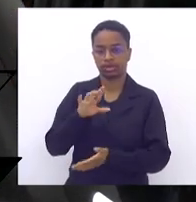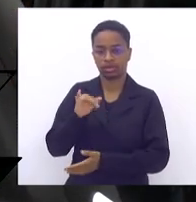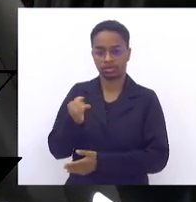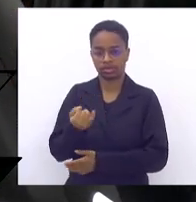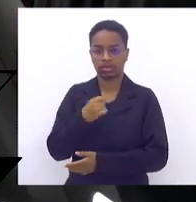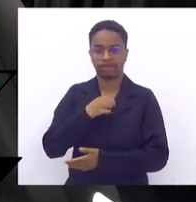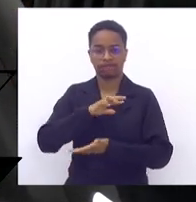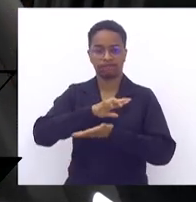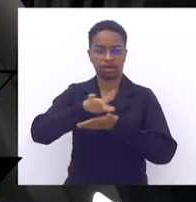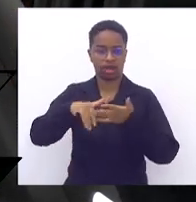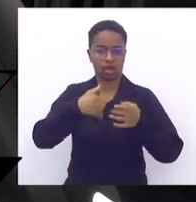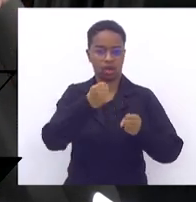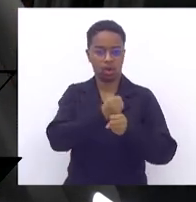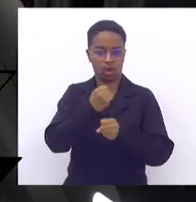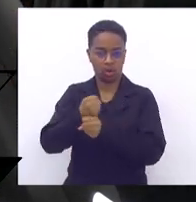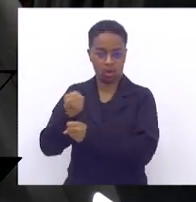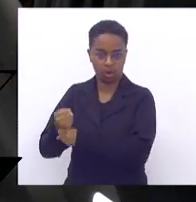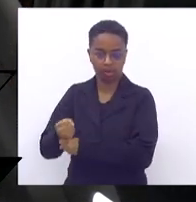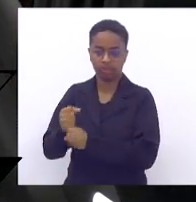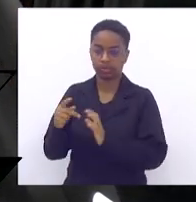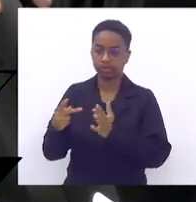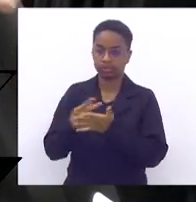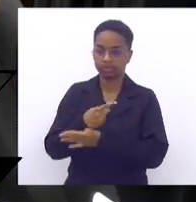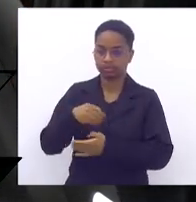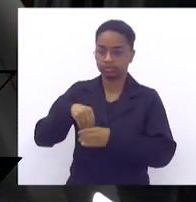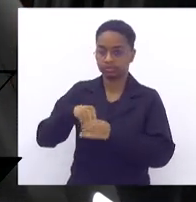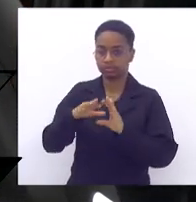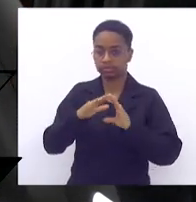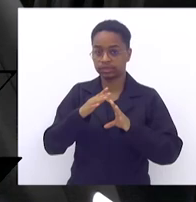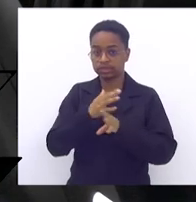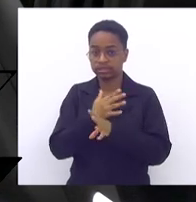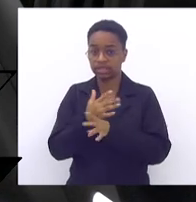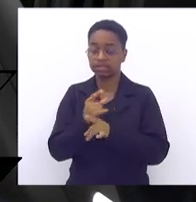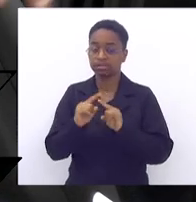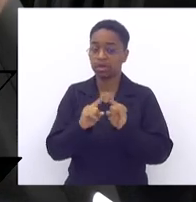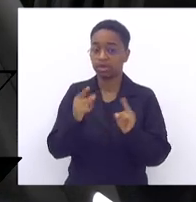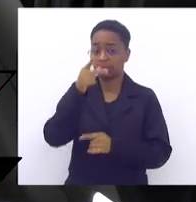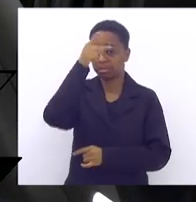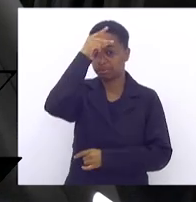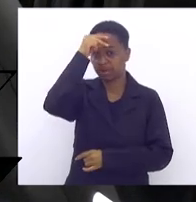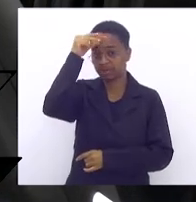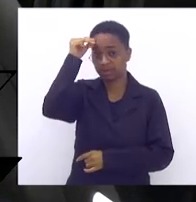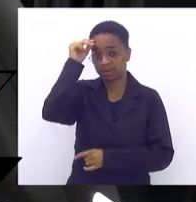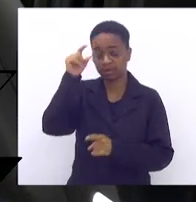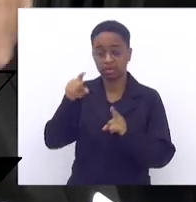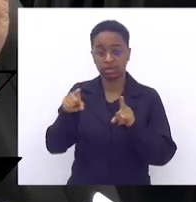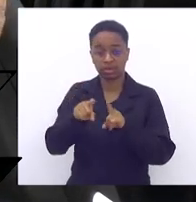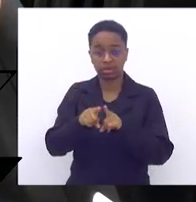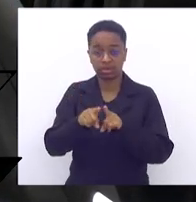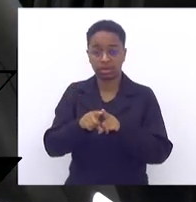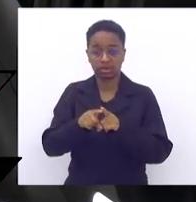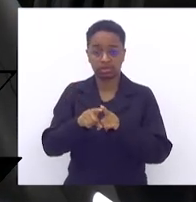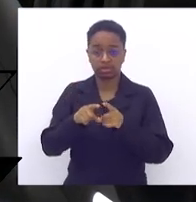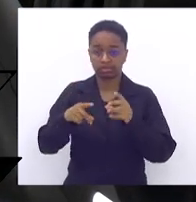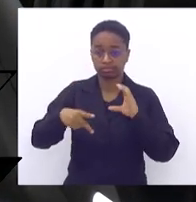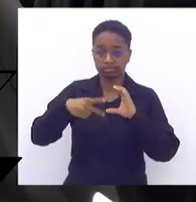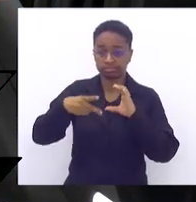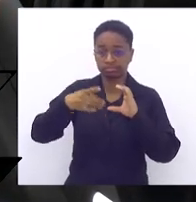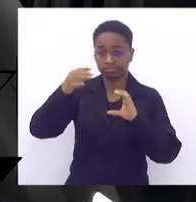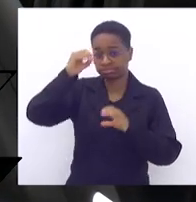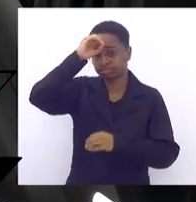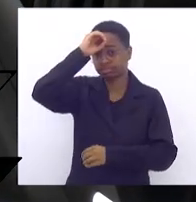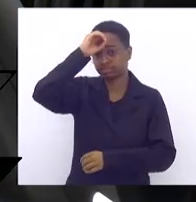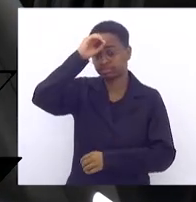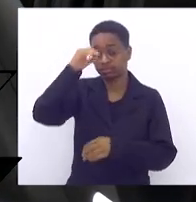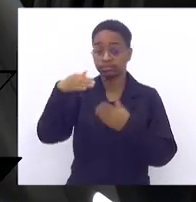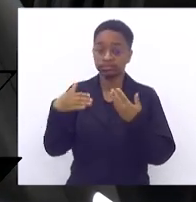dezenas de obras foram feitas em municípios que sequer o prefeito e a Câmara tiveram conhecimento. E